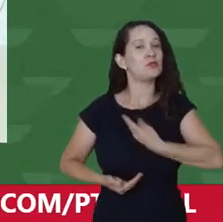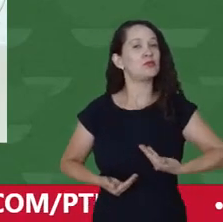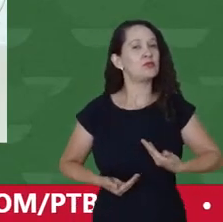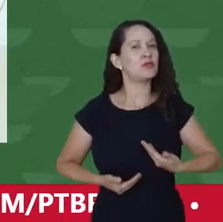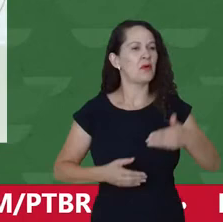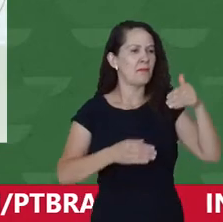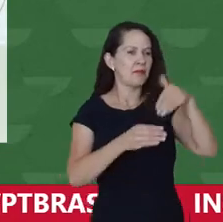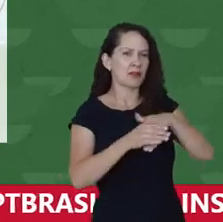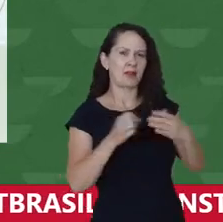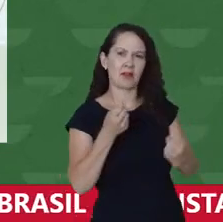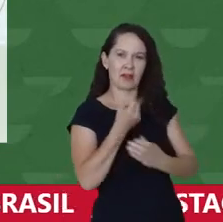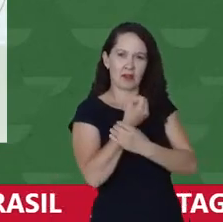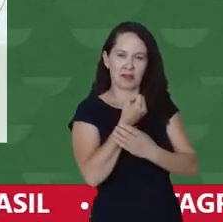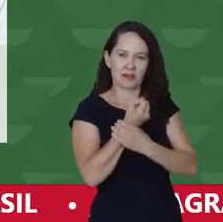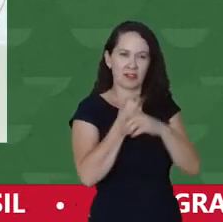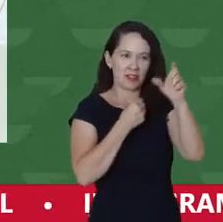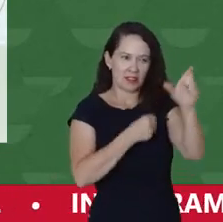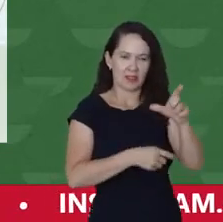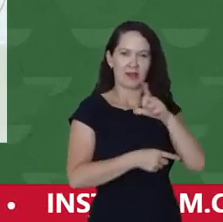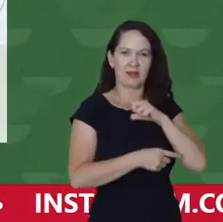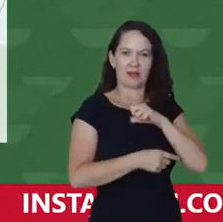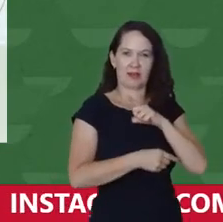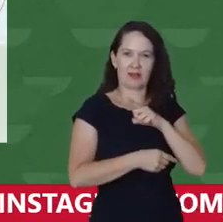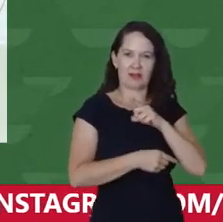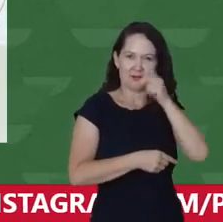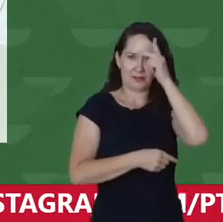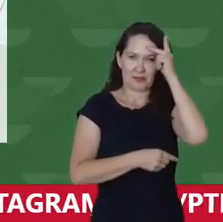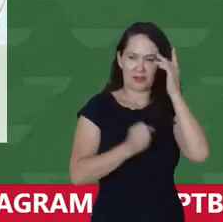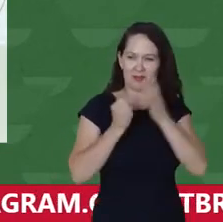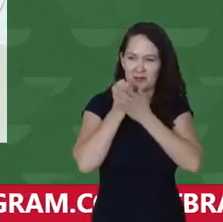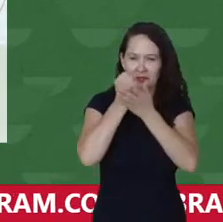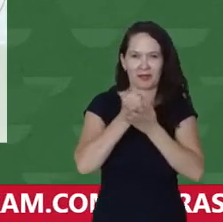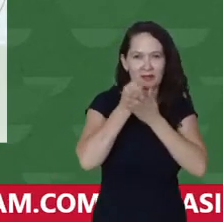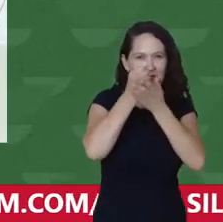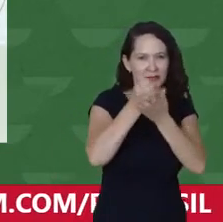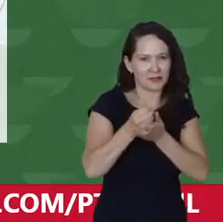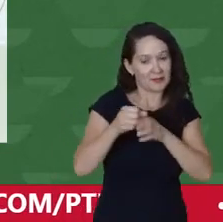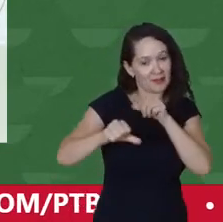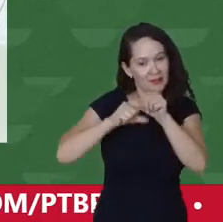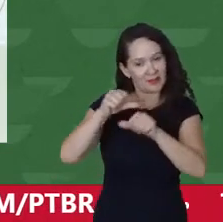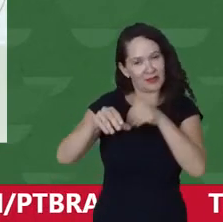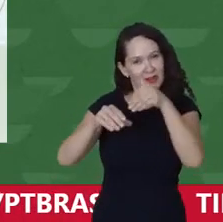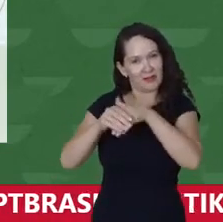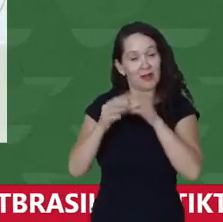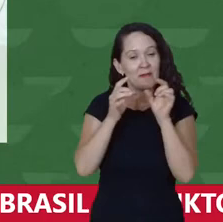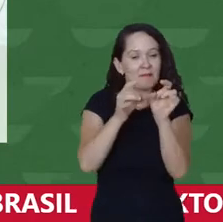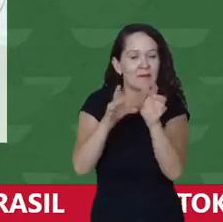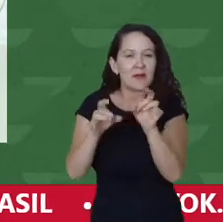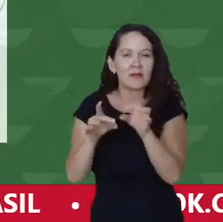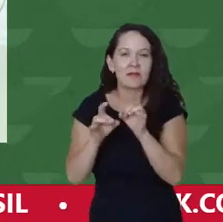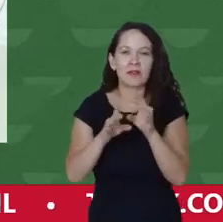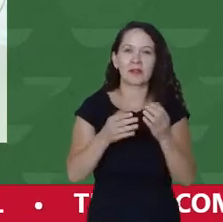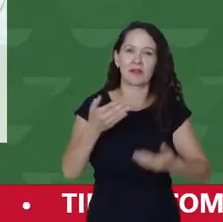plantão para garantir que ele tenha os seus cabos eleitorais, para privatizar ainda mais o serviço público e ele